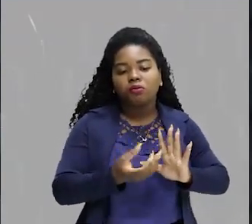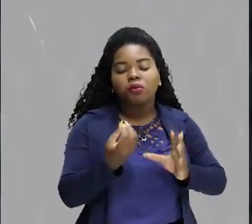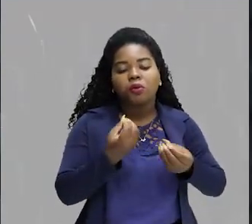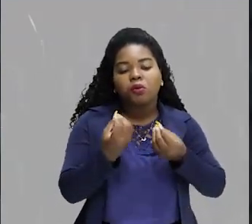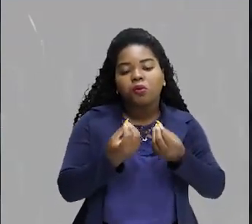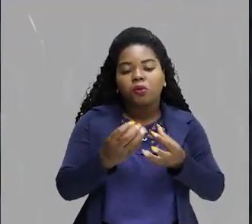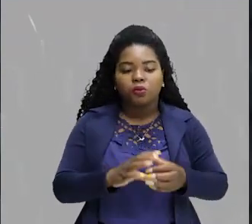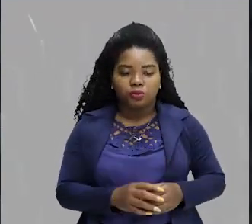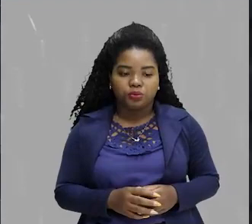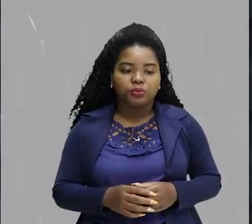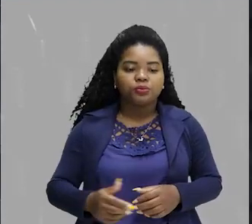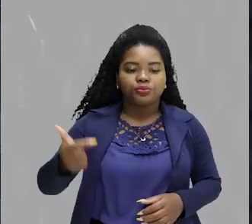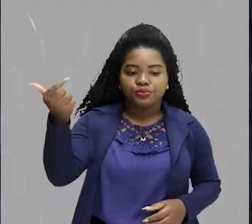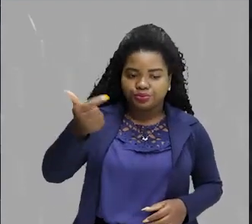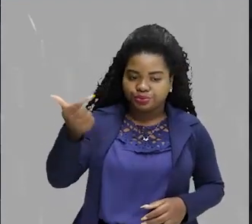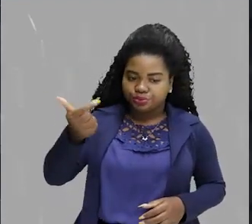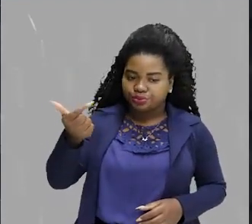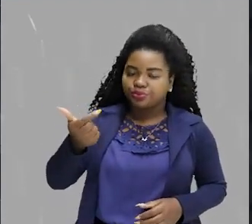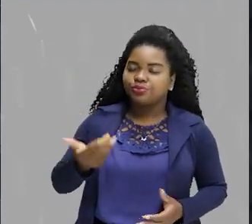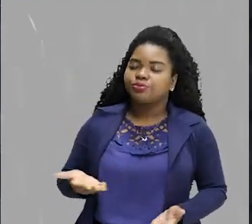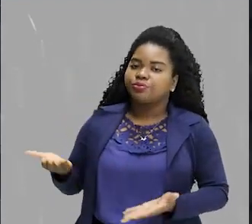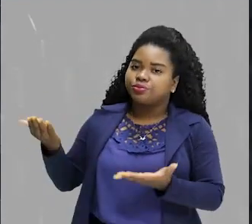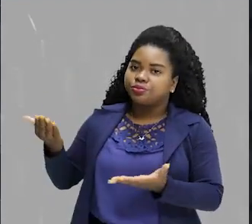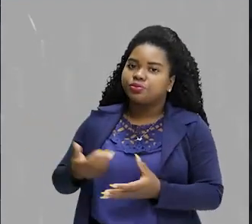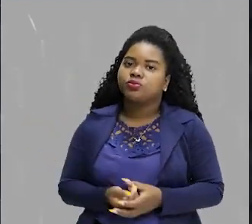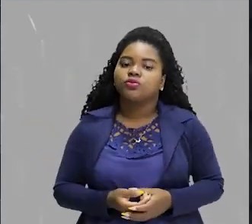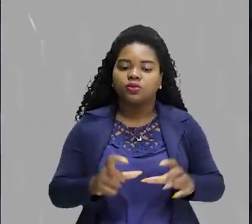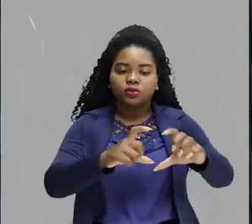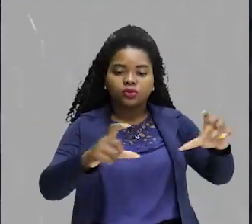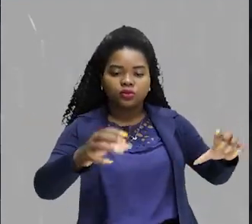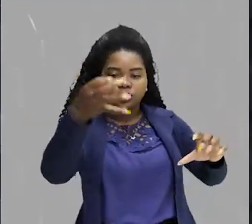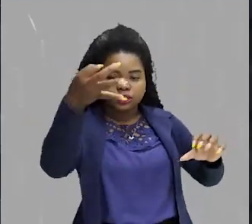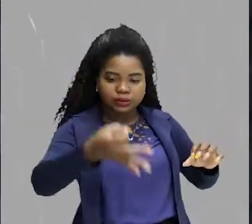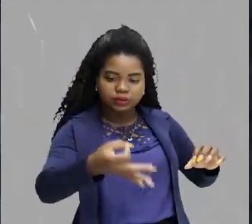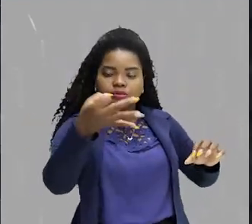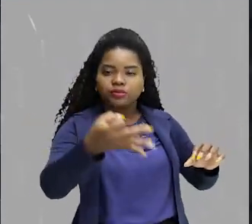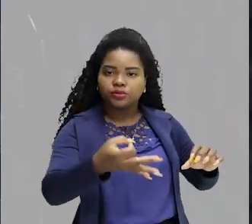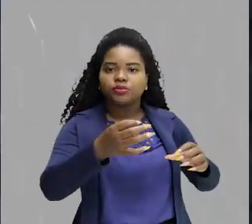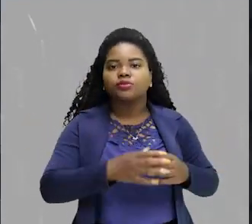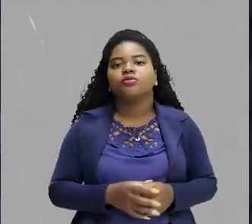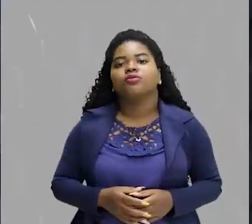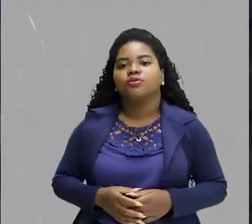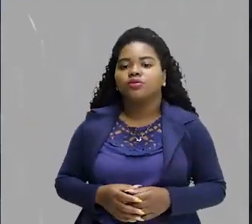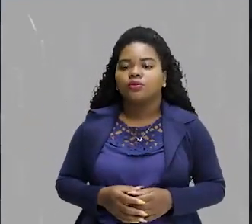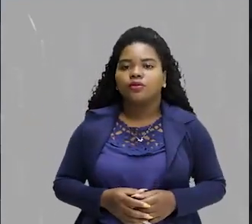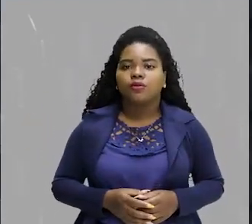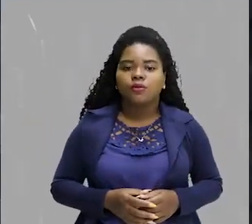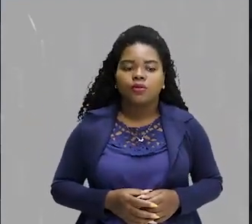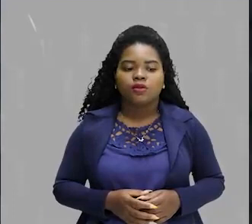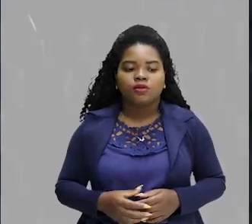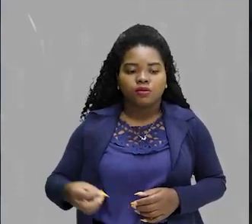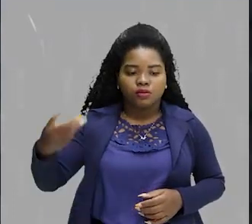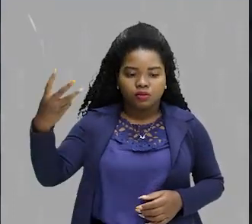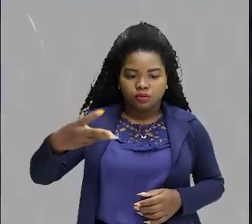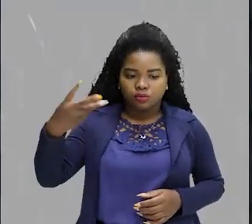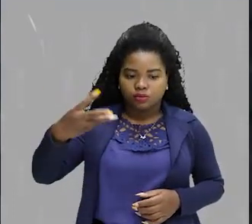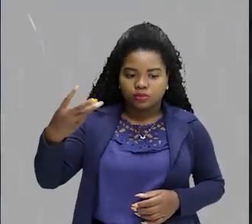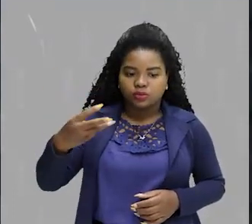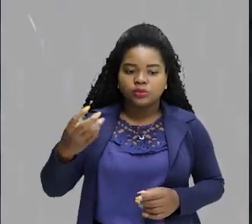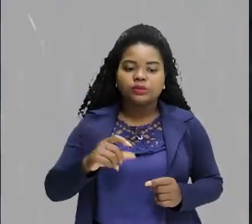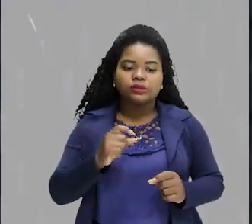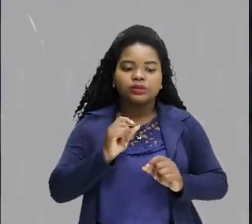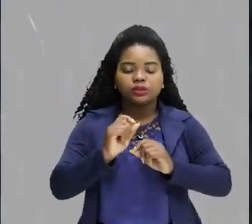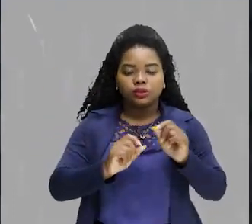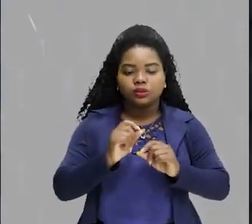relembrar a forma afirmativa também, né, a questão da conjugação dos verbos no passado. E aí sim, vamos falar das formas